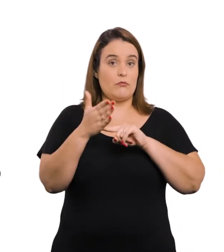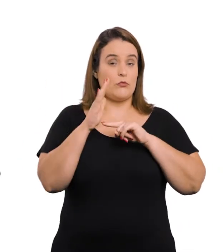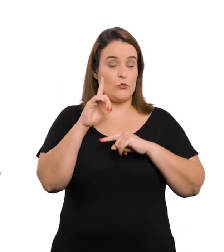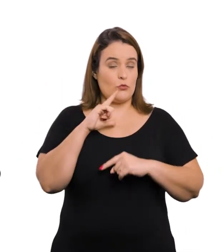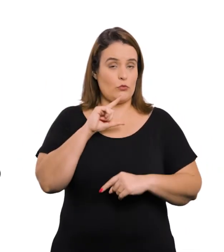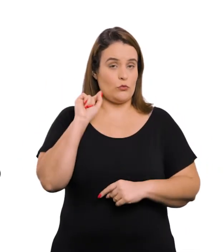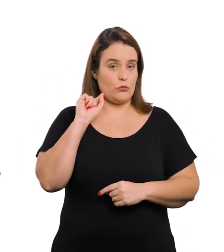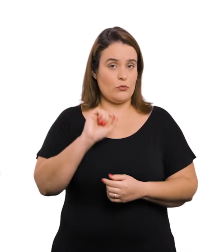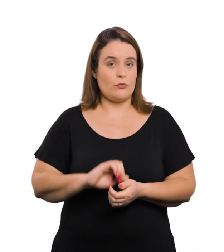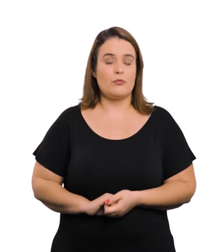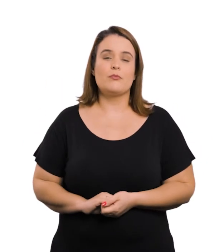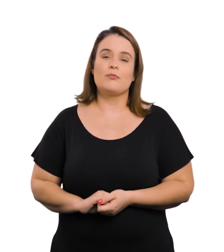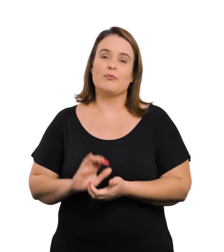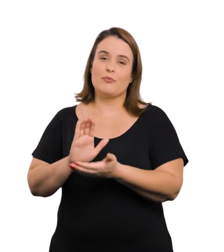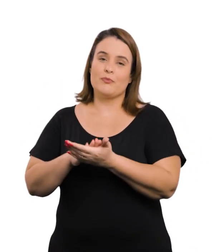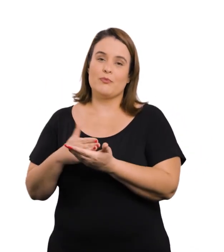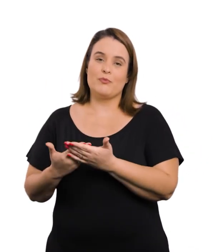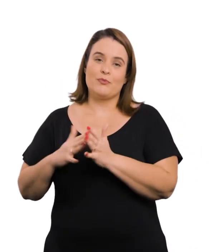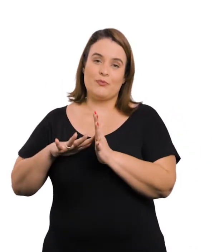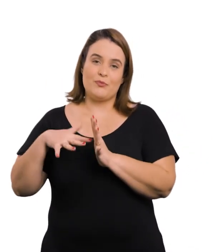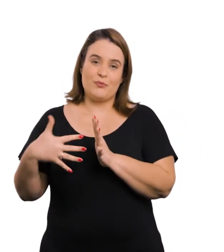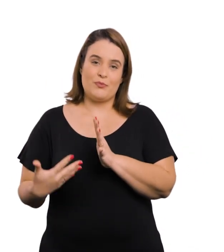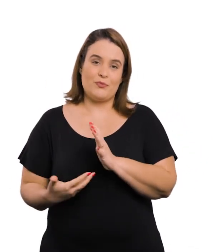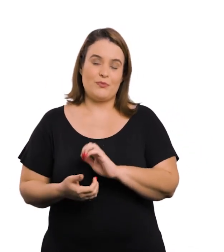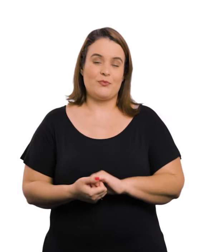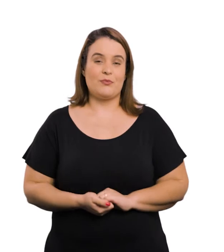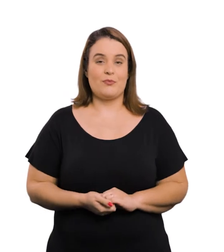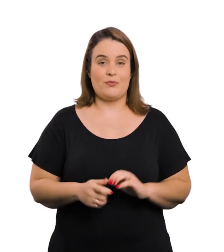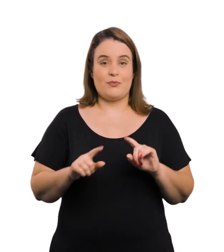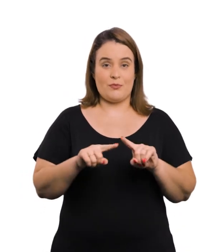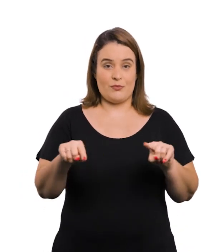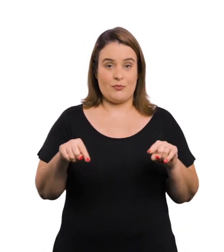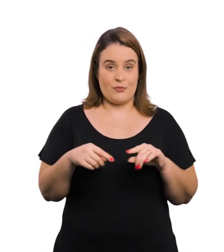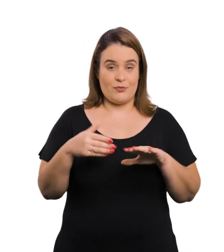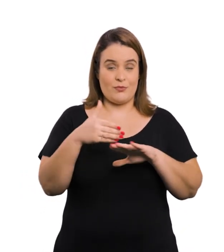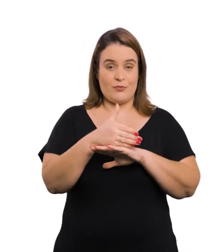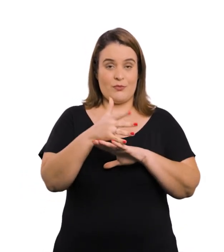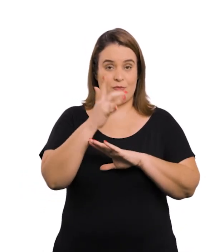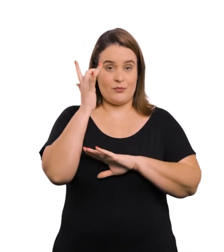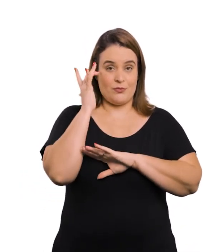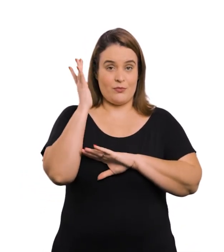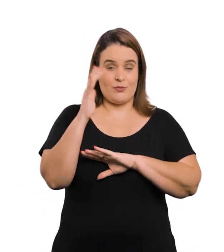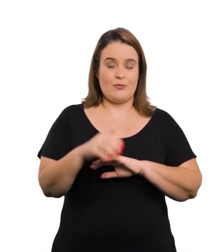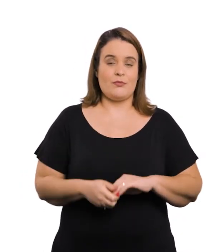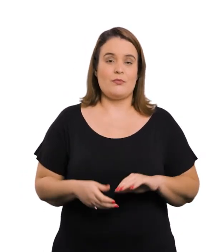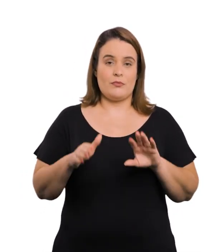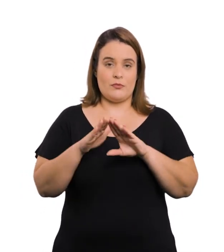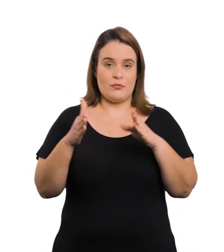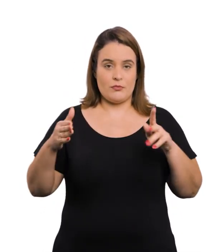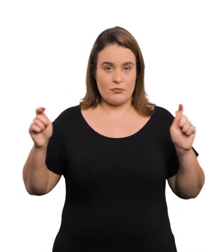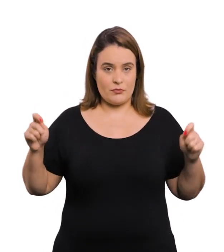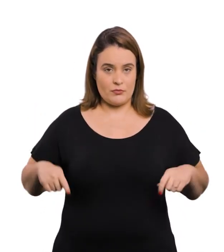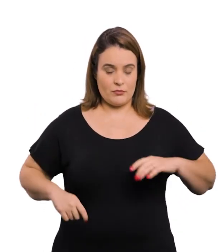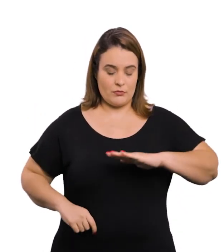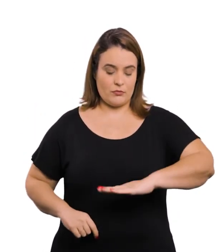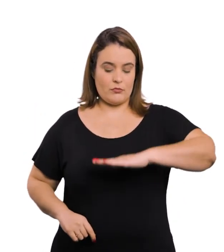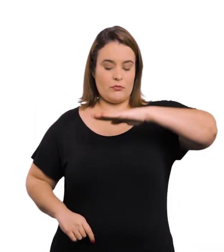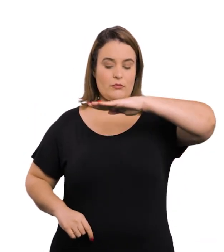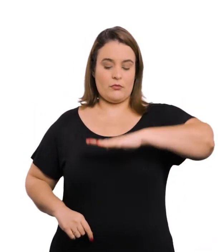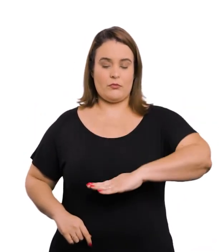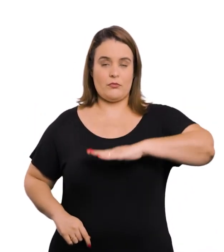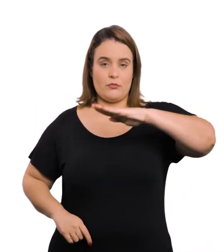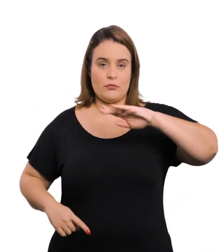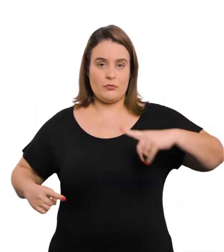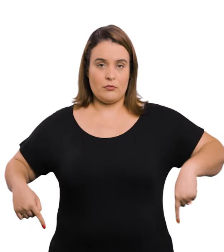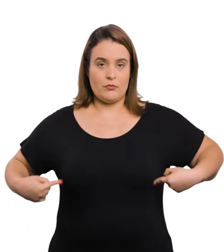pelo candidato, intérprete de Libras, sala de fácil acesso, mesa com regulagem de altura